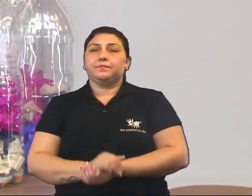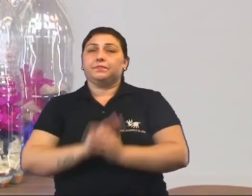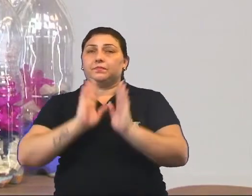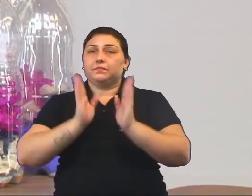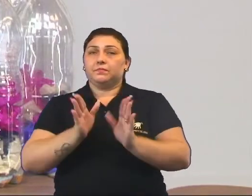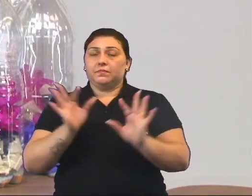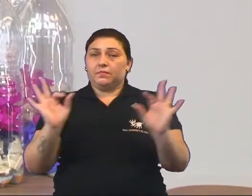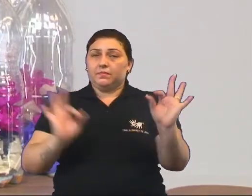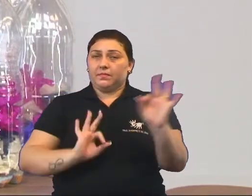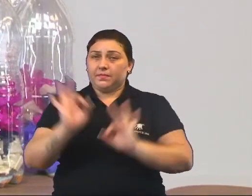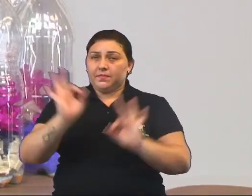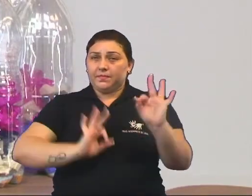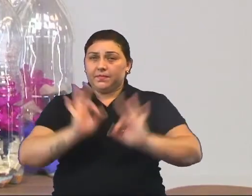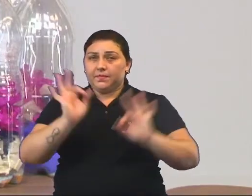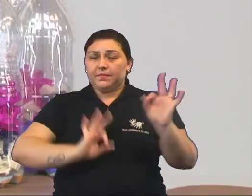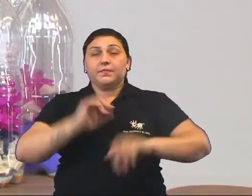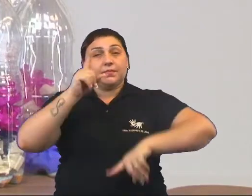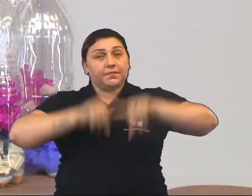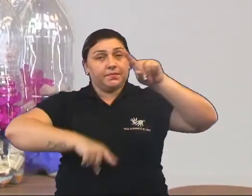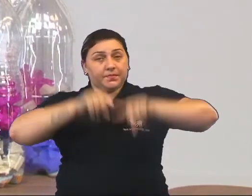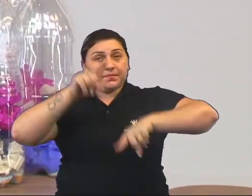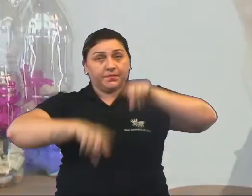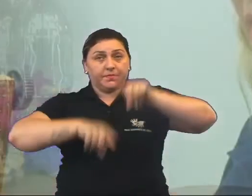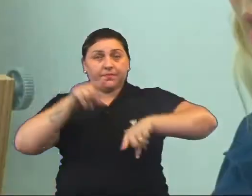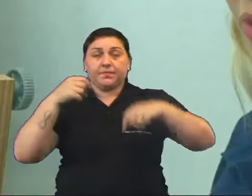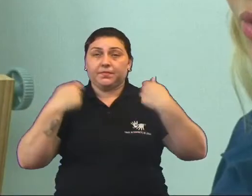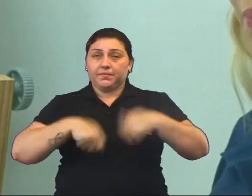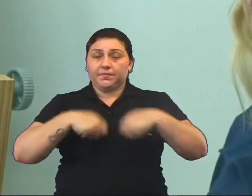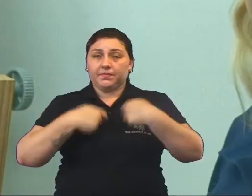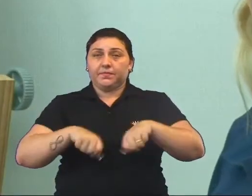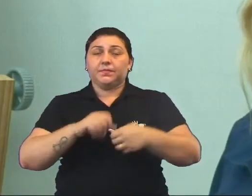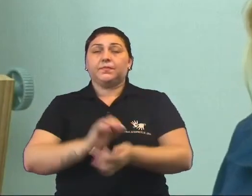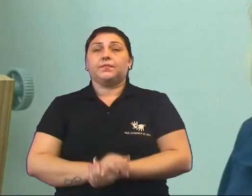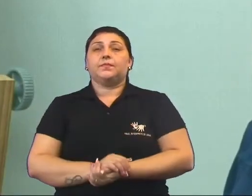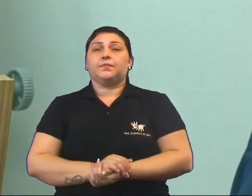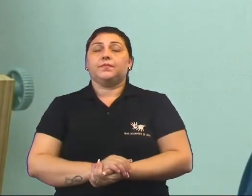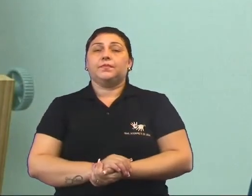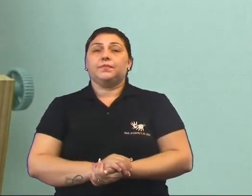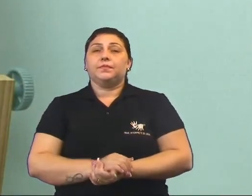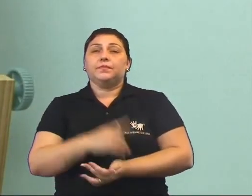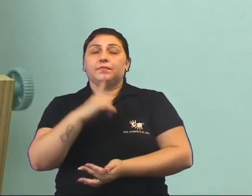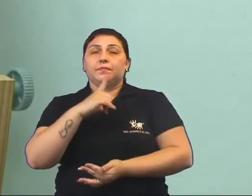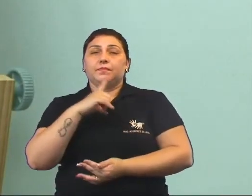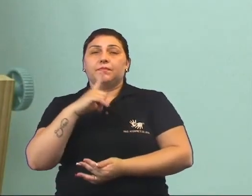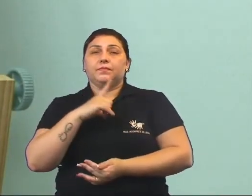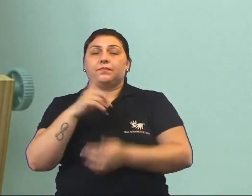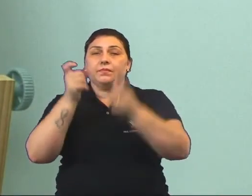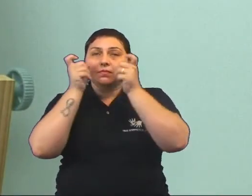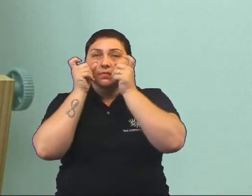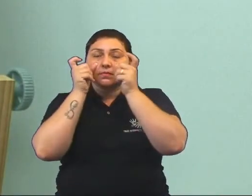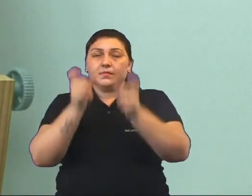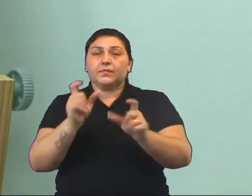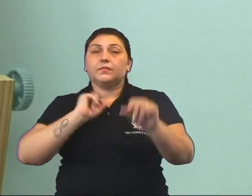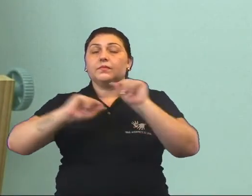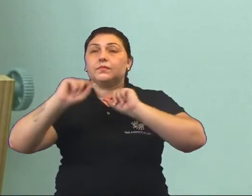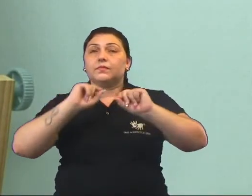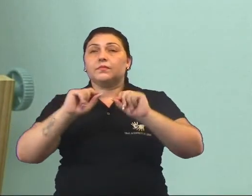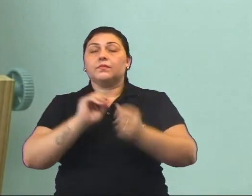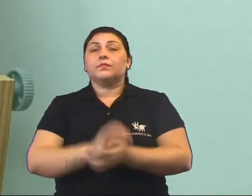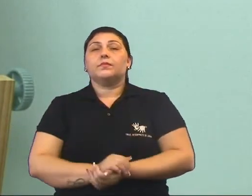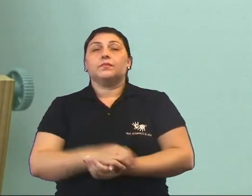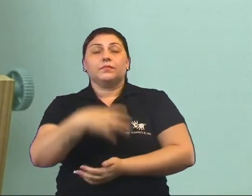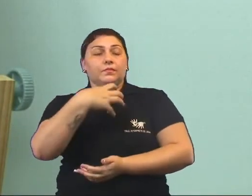você já preparou aqui todos os materiais necessários, vocês têm que ficarem atentos ao quê?